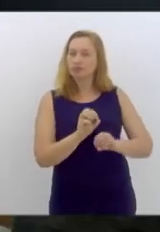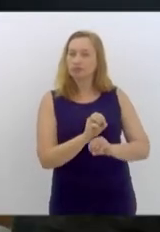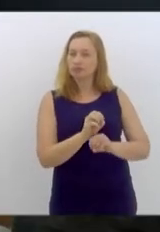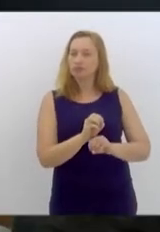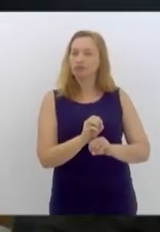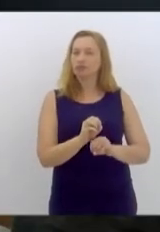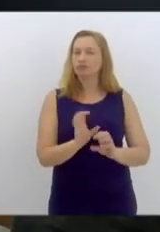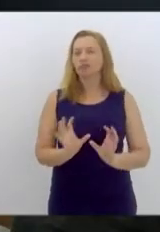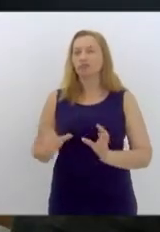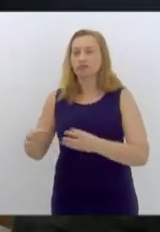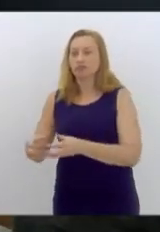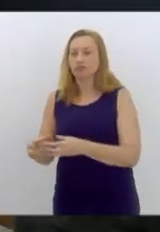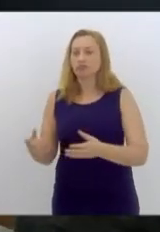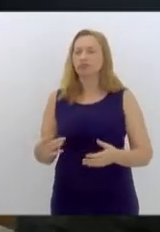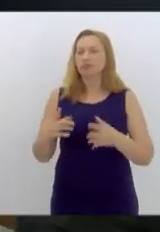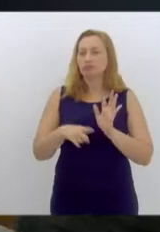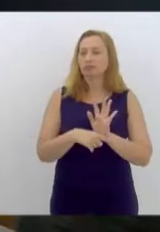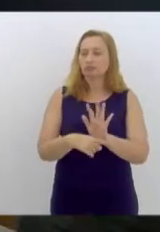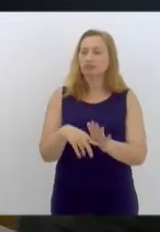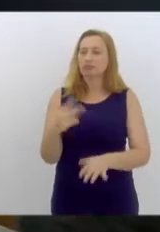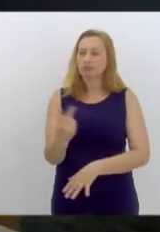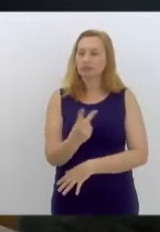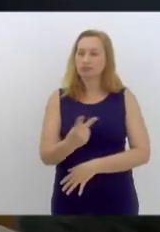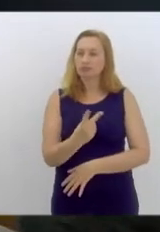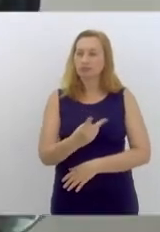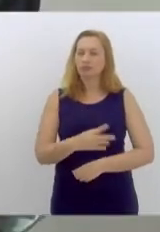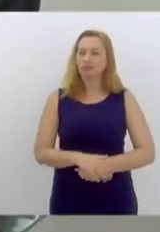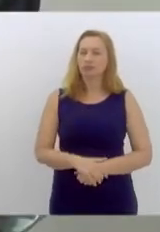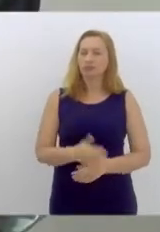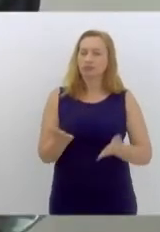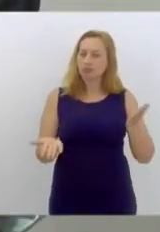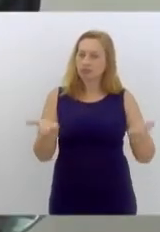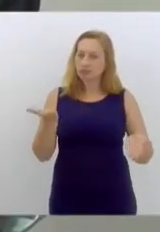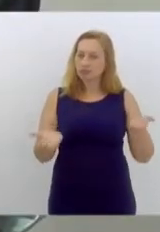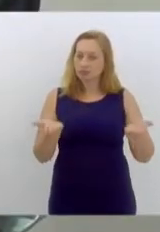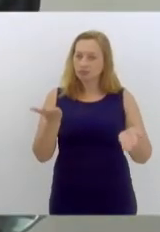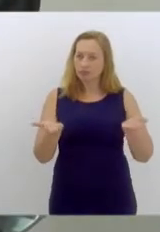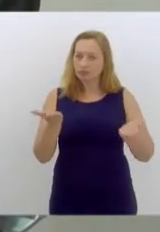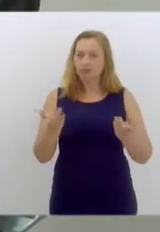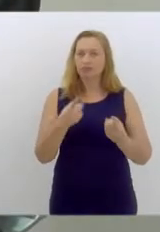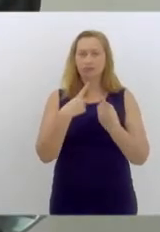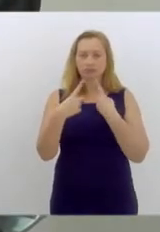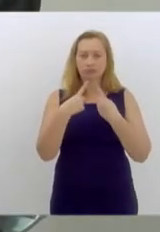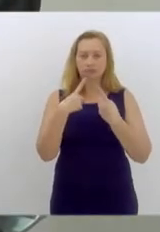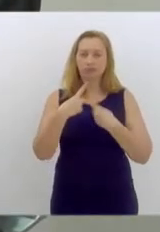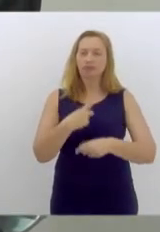né? Exatamente para a gente fazer aqui o equilíbrio das discussões.